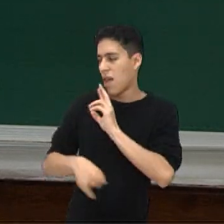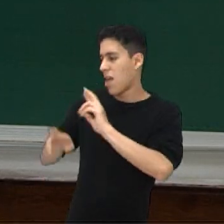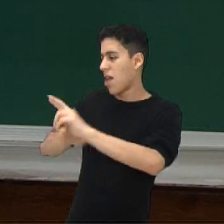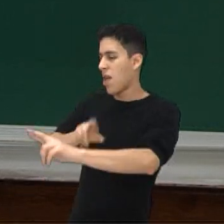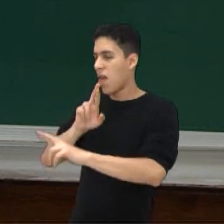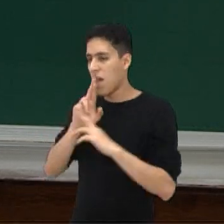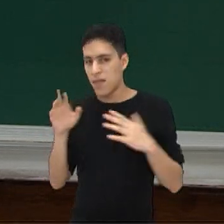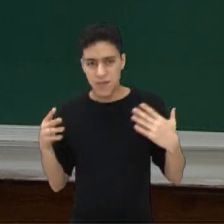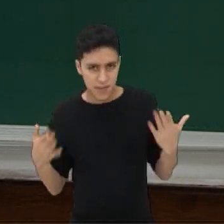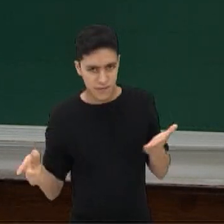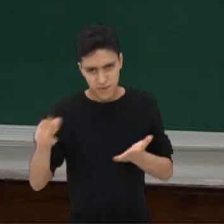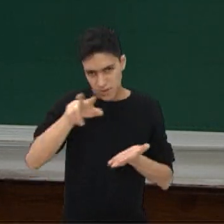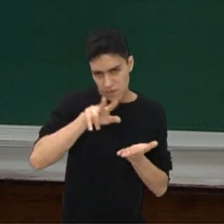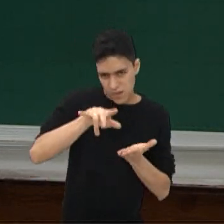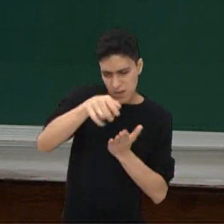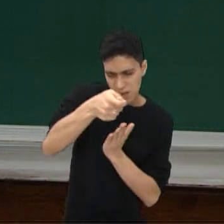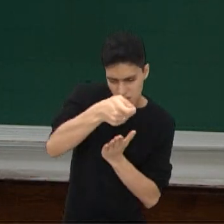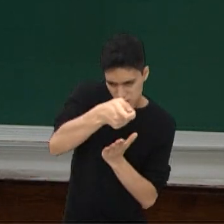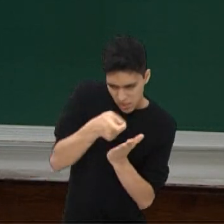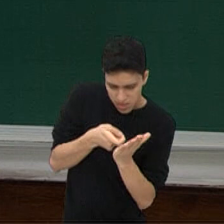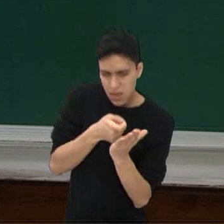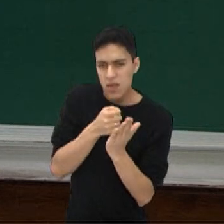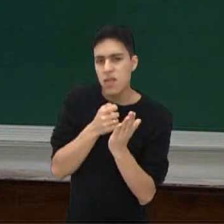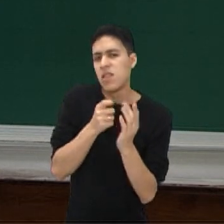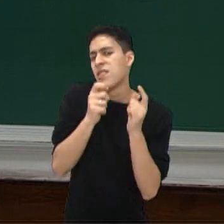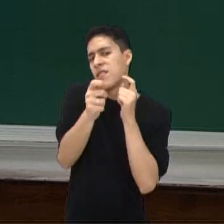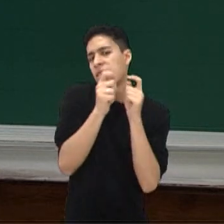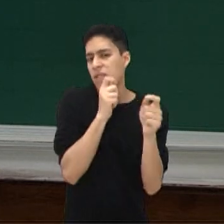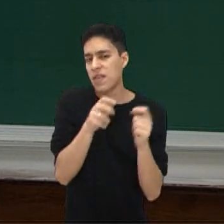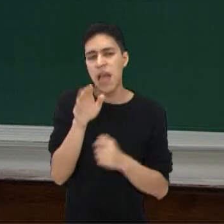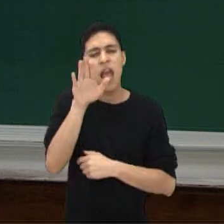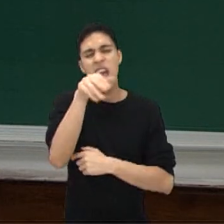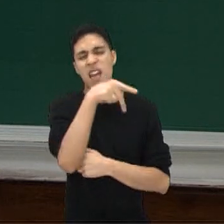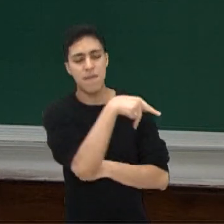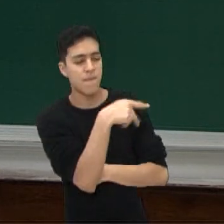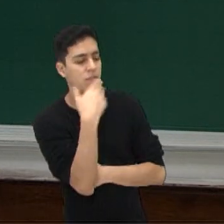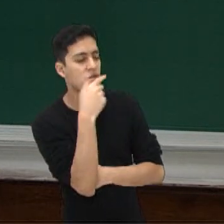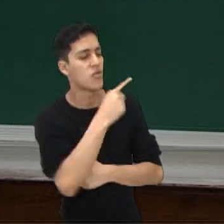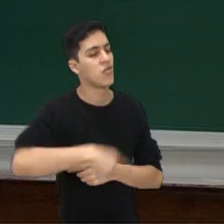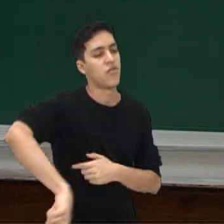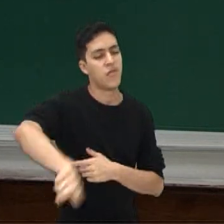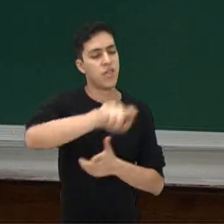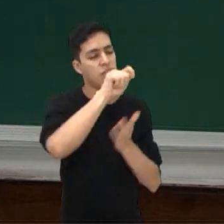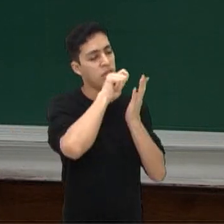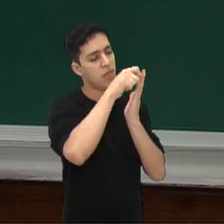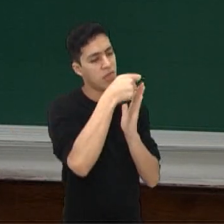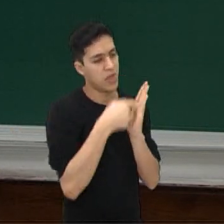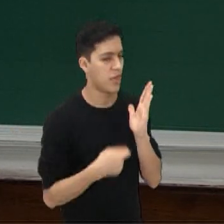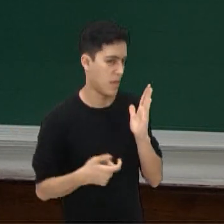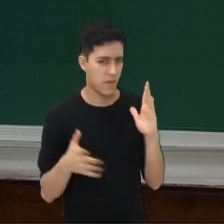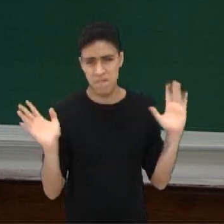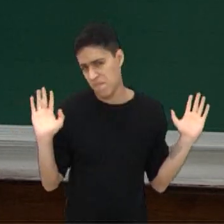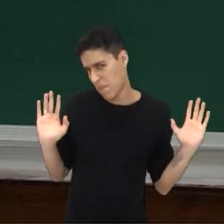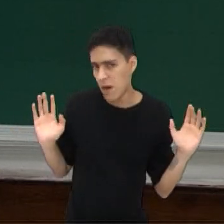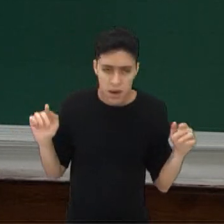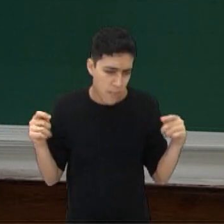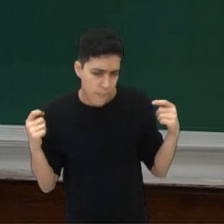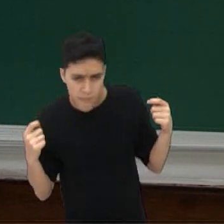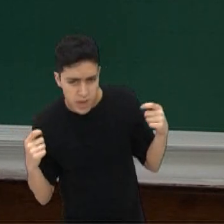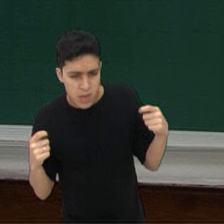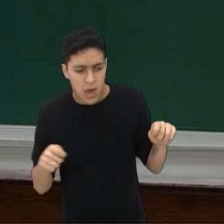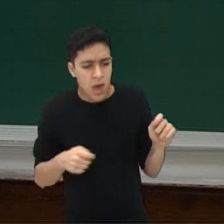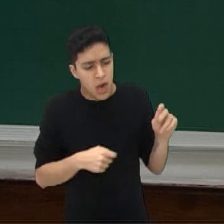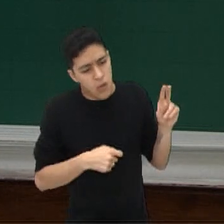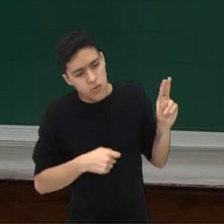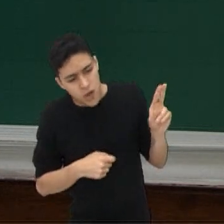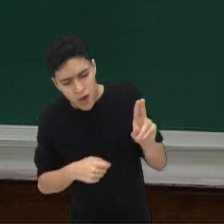for escrever uma entrevista, que você tiver, a professora pedir lá, ah, faça uma entrevista e tal, você não pode, não precisa cada vez colocar o teu